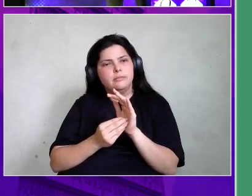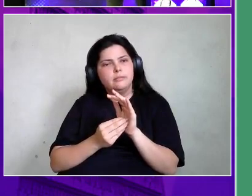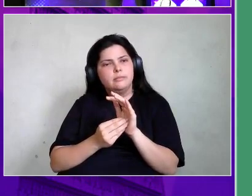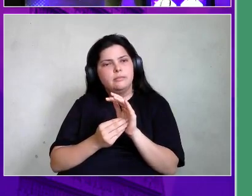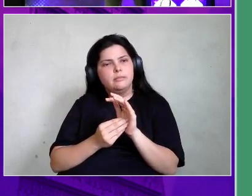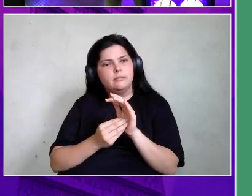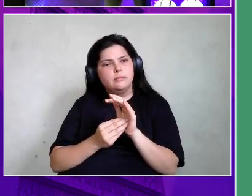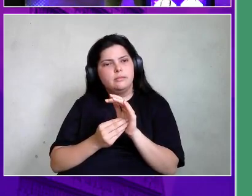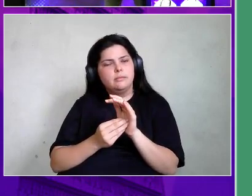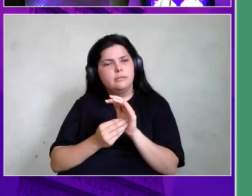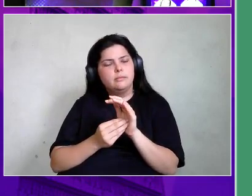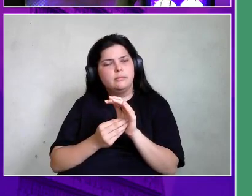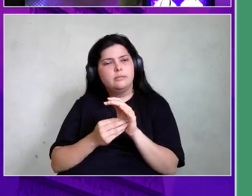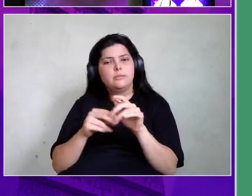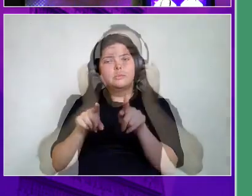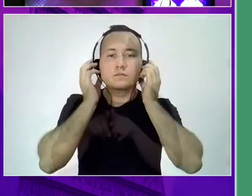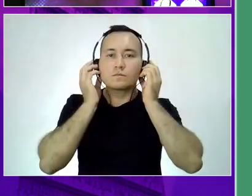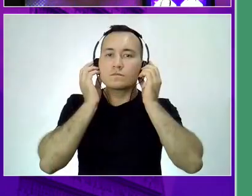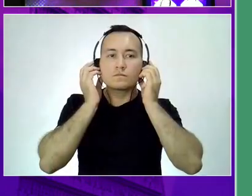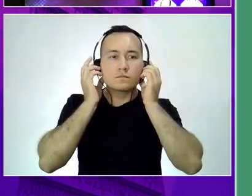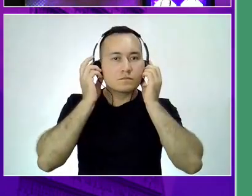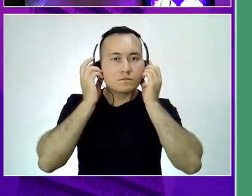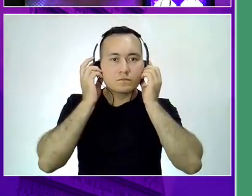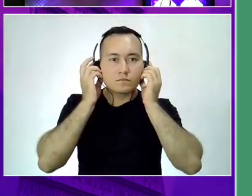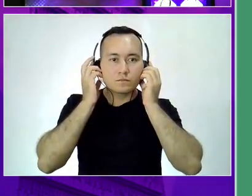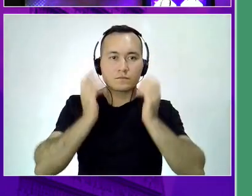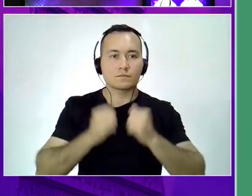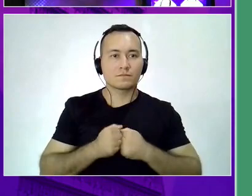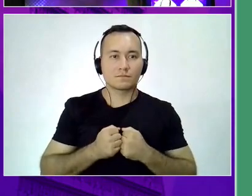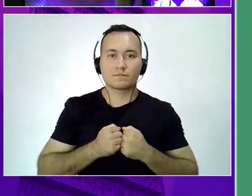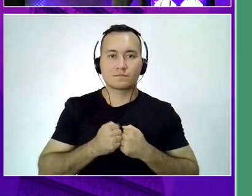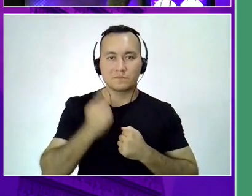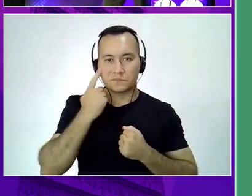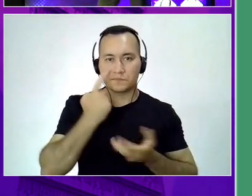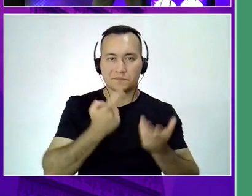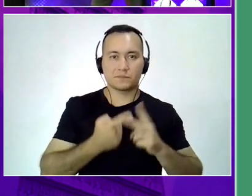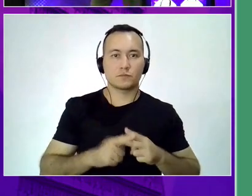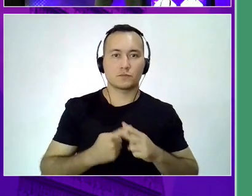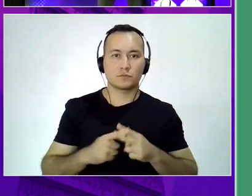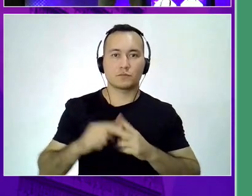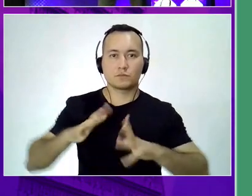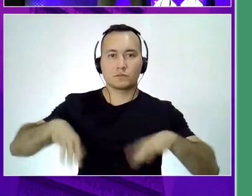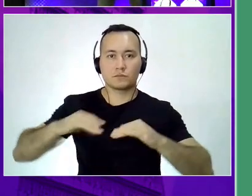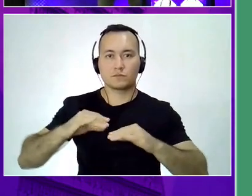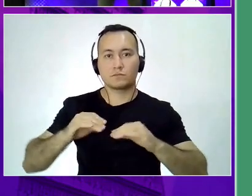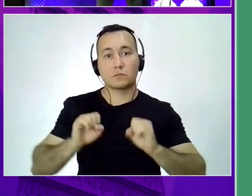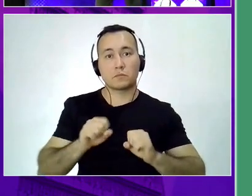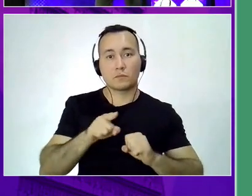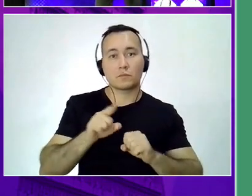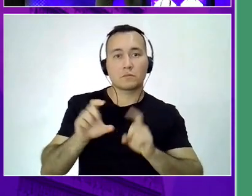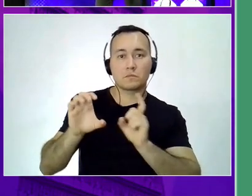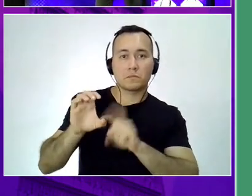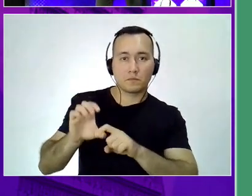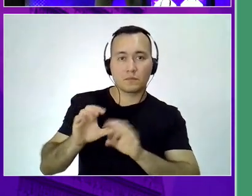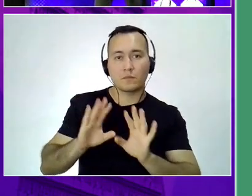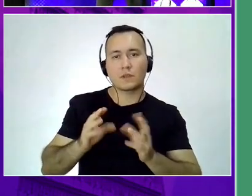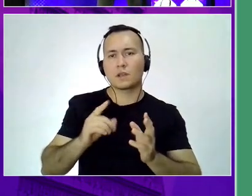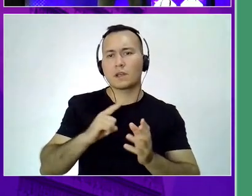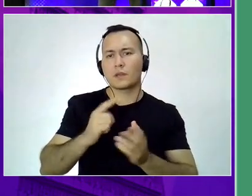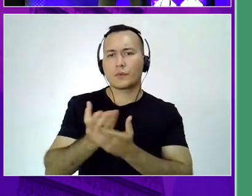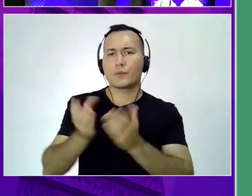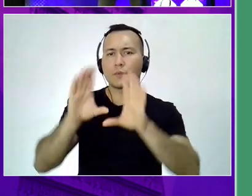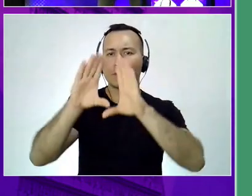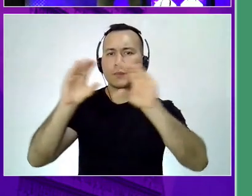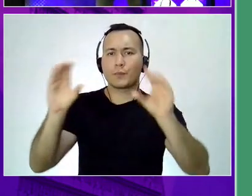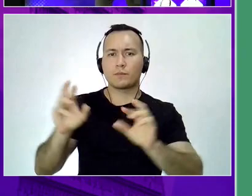Azure Pipelines, eu ia citar que eu trouxe aqui as ferramentas que são mais independentes, mas basicamente todas as clouds hoje também, tu tens